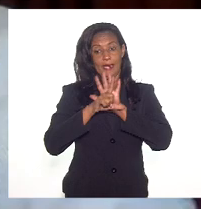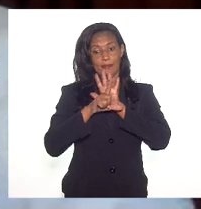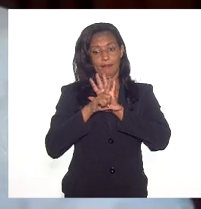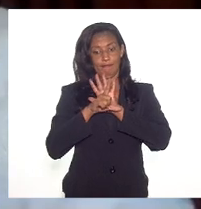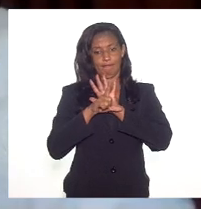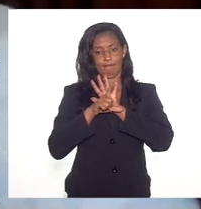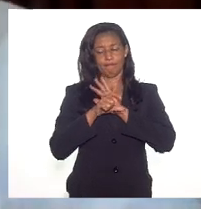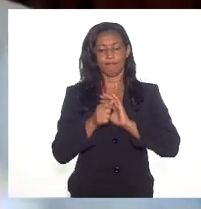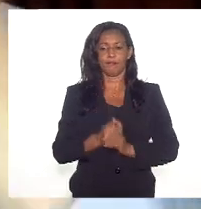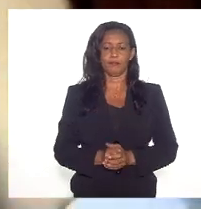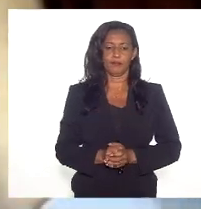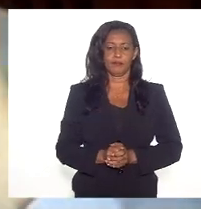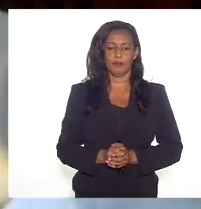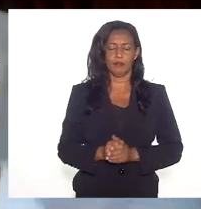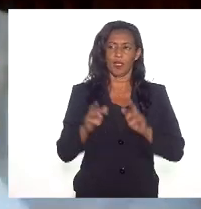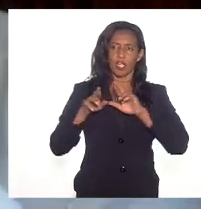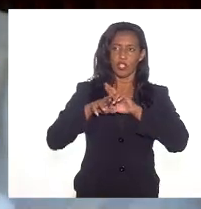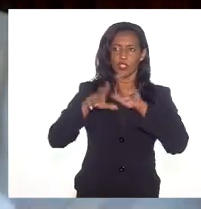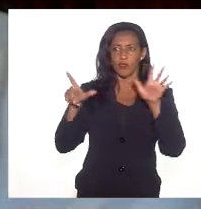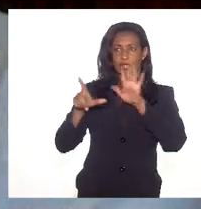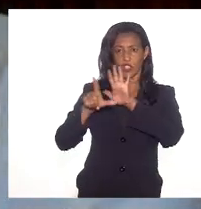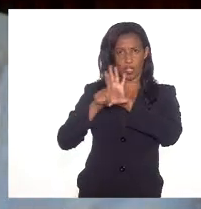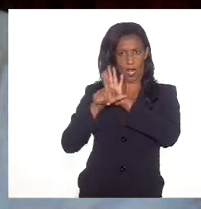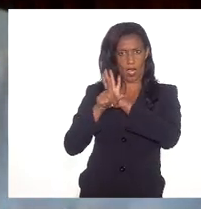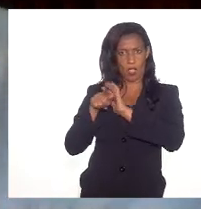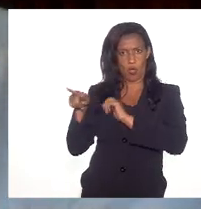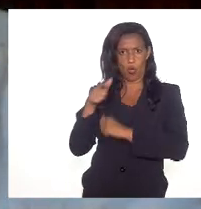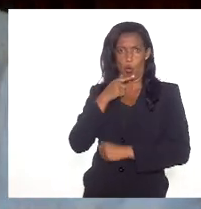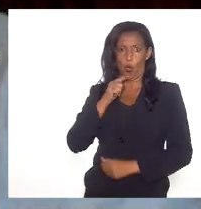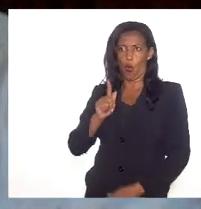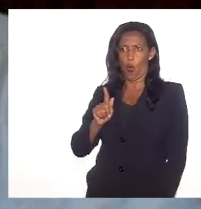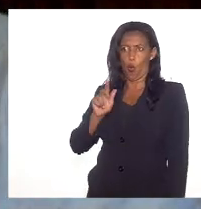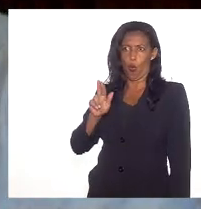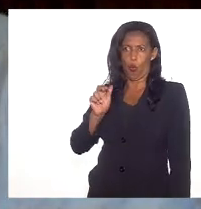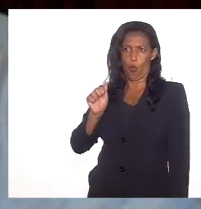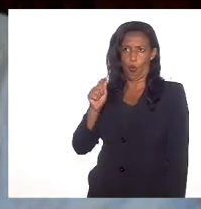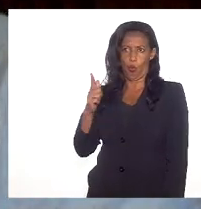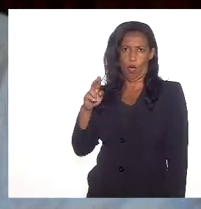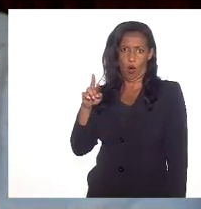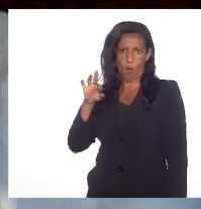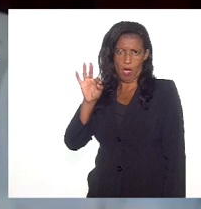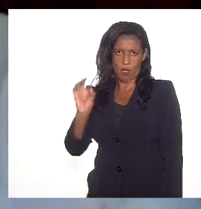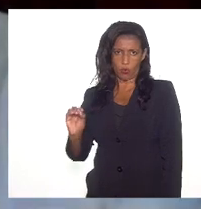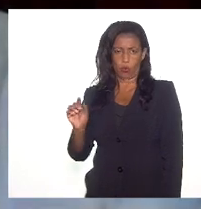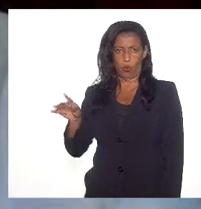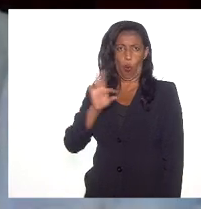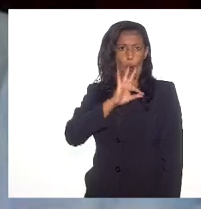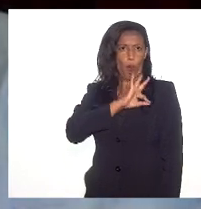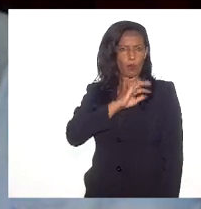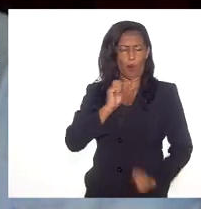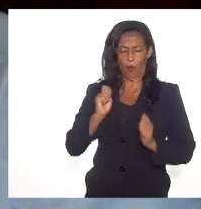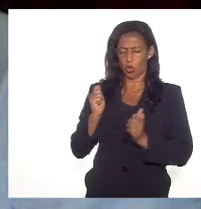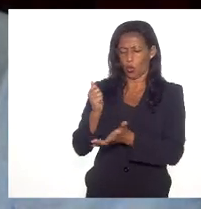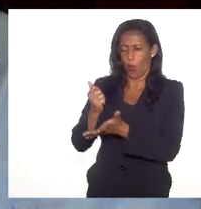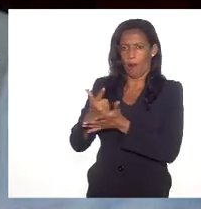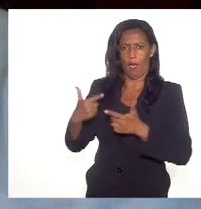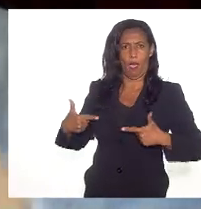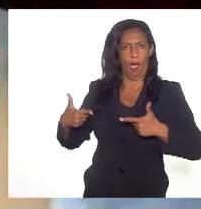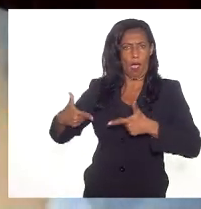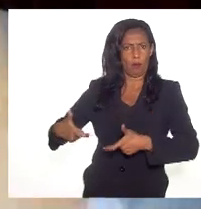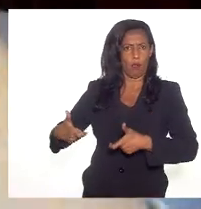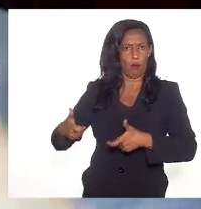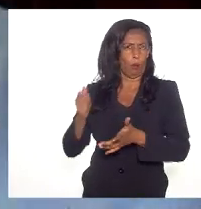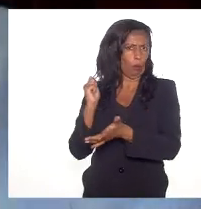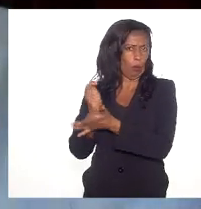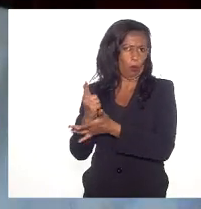para estabelecer isso. Diferente da lei do Gualberto, que tinha uma alienação onerosa, ou seja, o policial podia comprar sua arma, nesse caso,